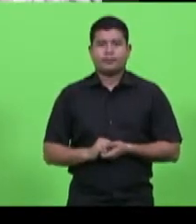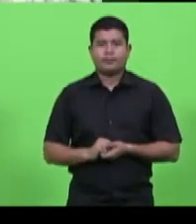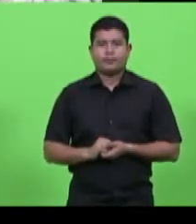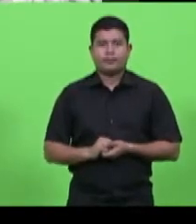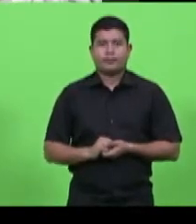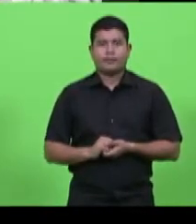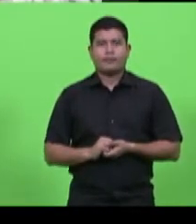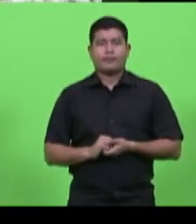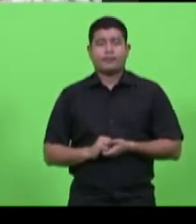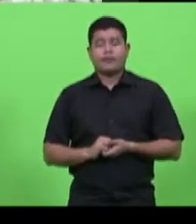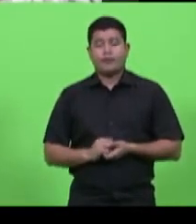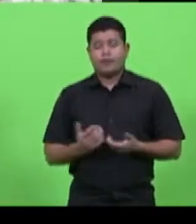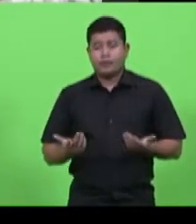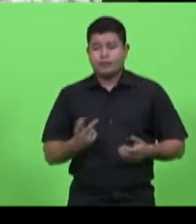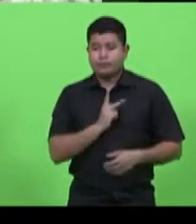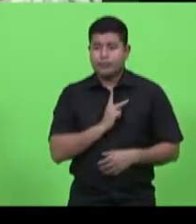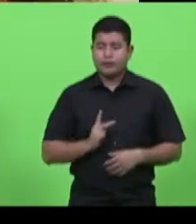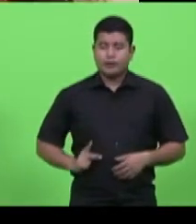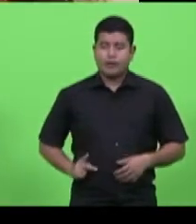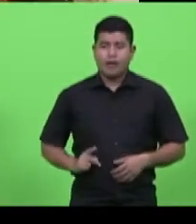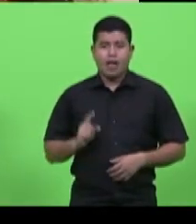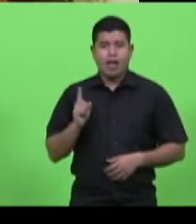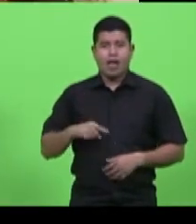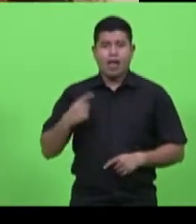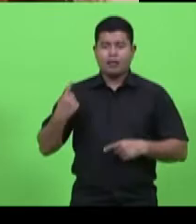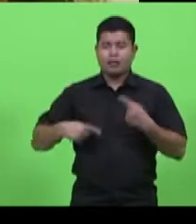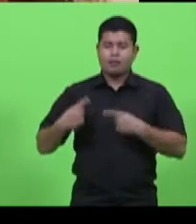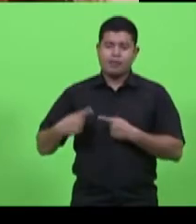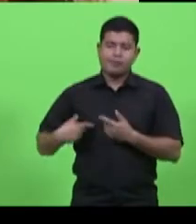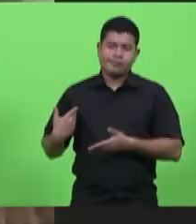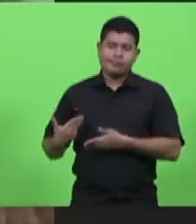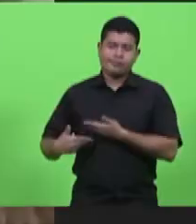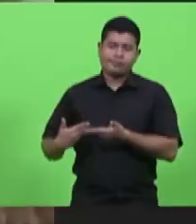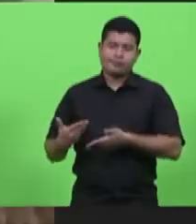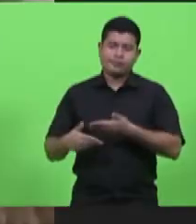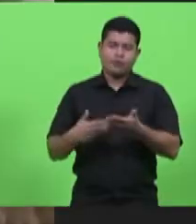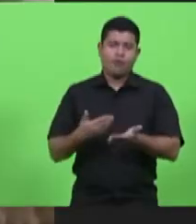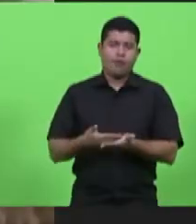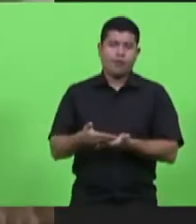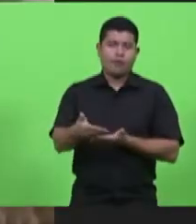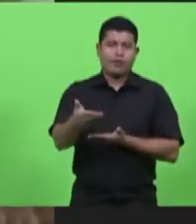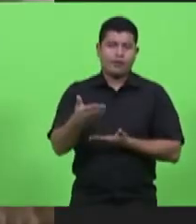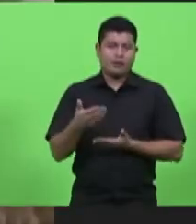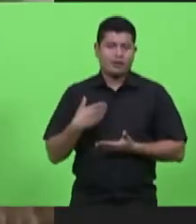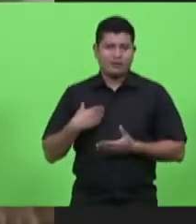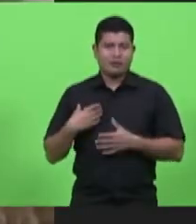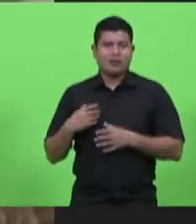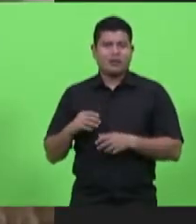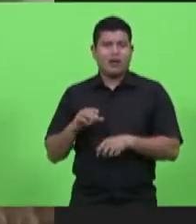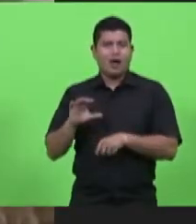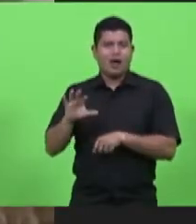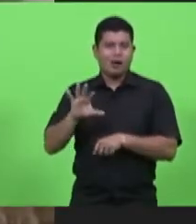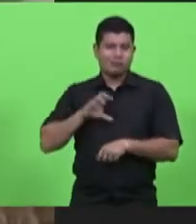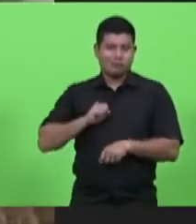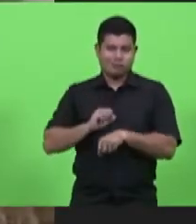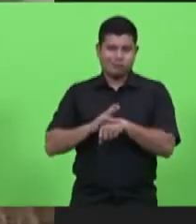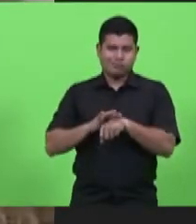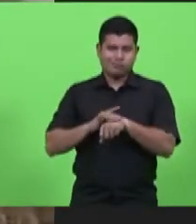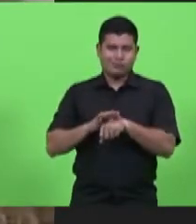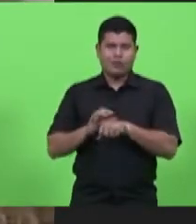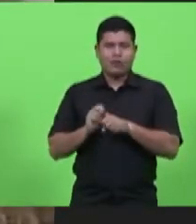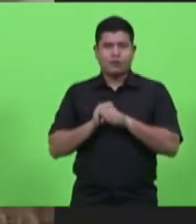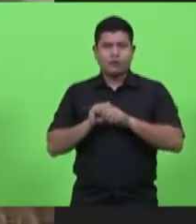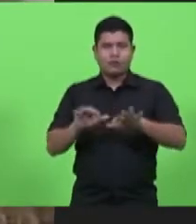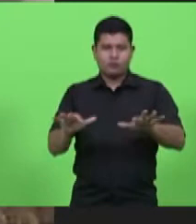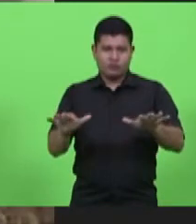Senhor presidente, esse é um debate que já vem se arrastando desde o início da pandemia, e eu gostaria de primeiro traçar uma